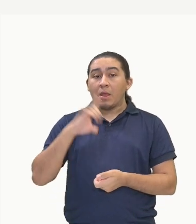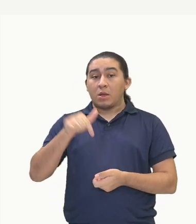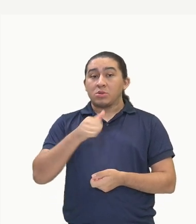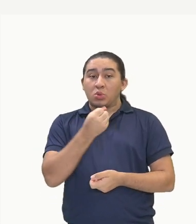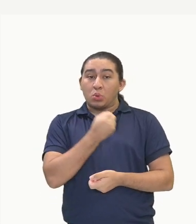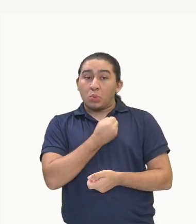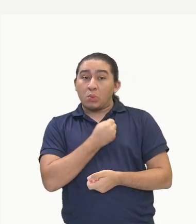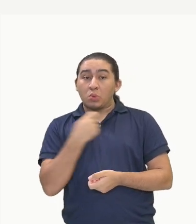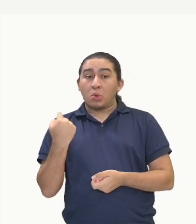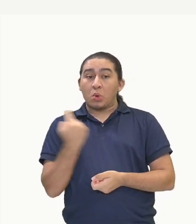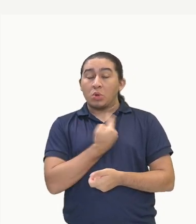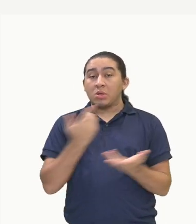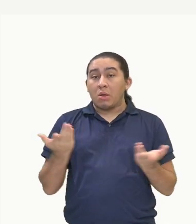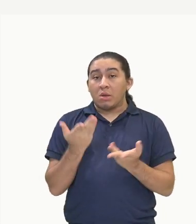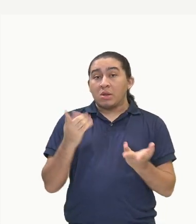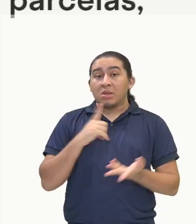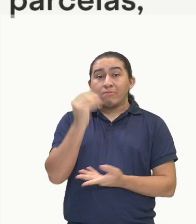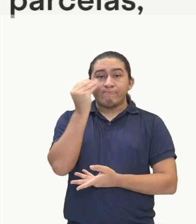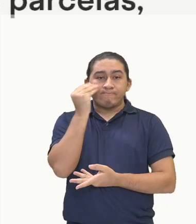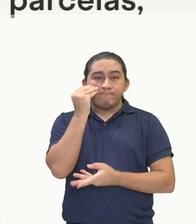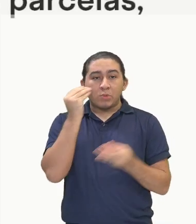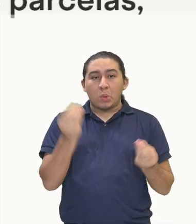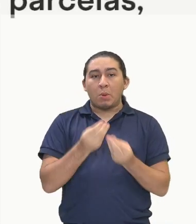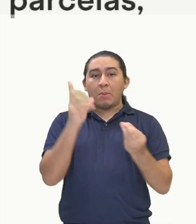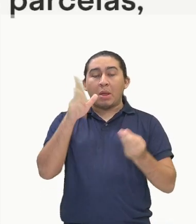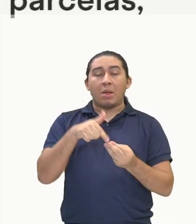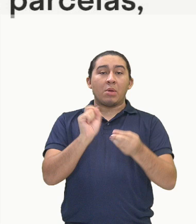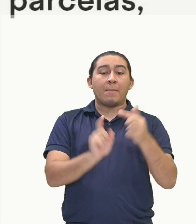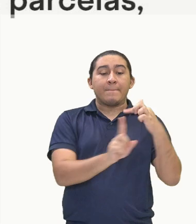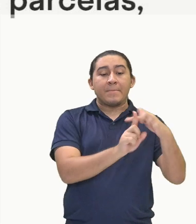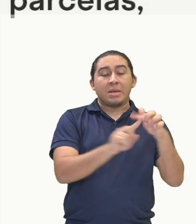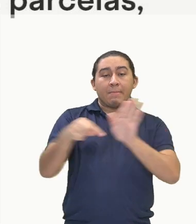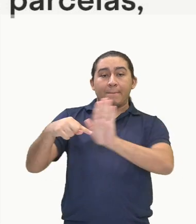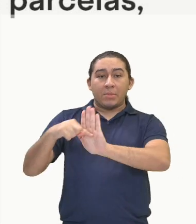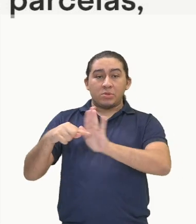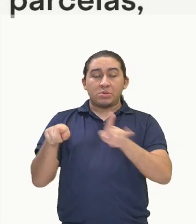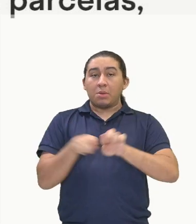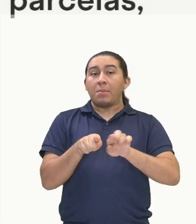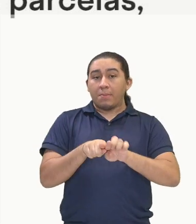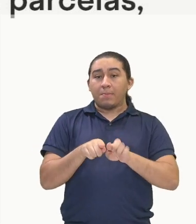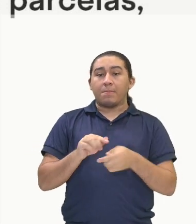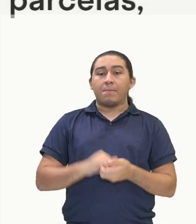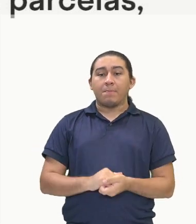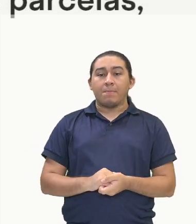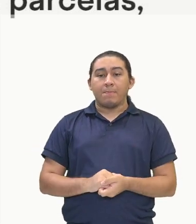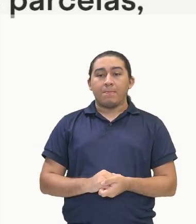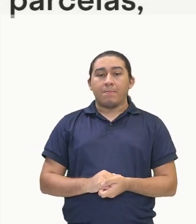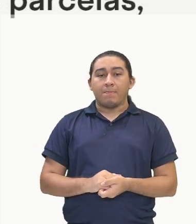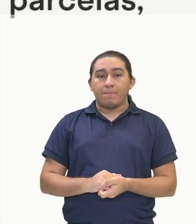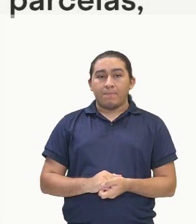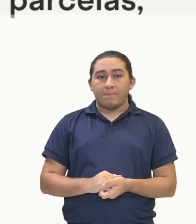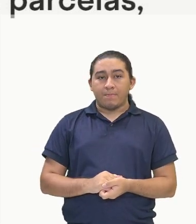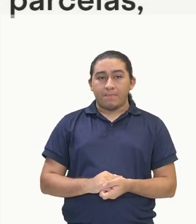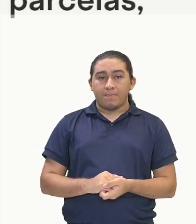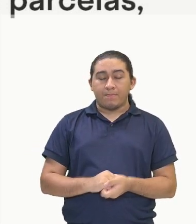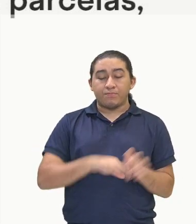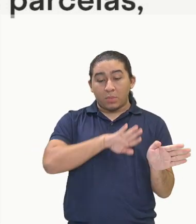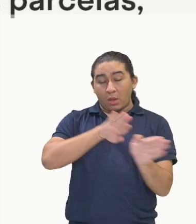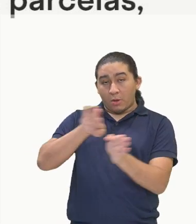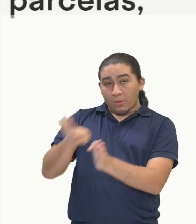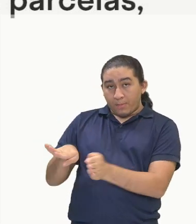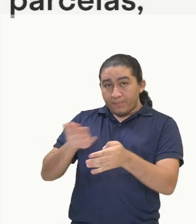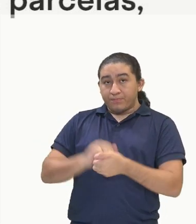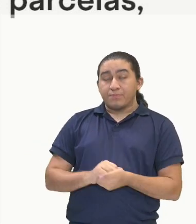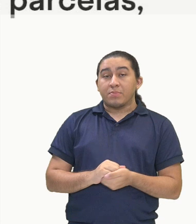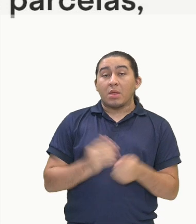vamos entrar agora nas operações. Vamos iniciar aí com adição e subtração. Para adicionar e subtrair